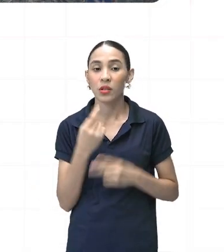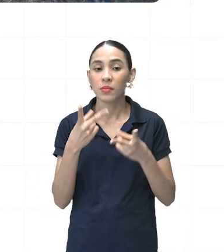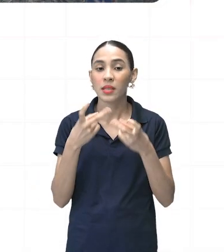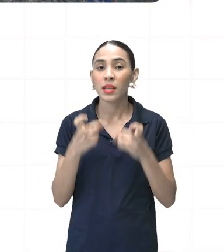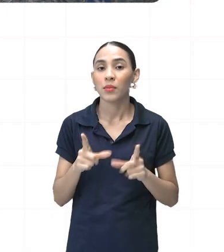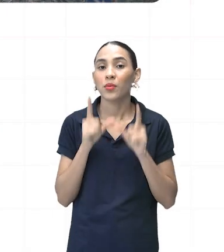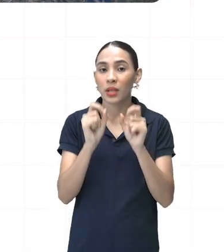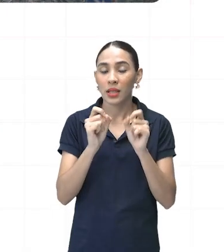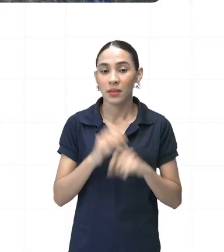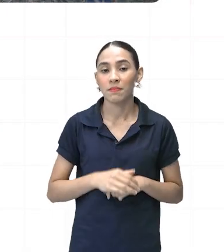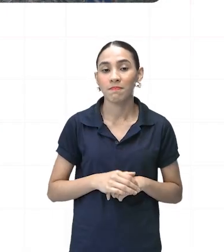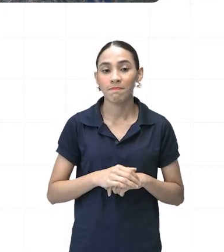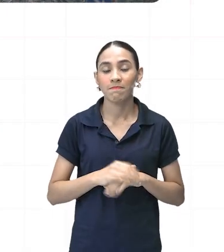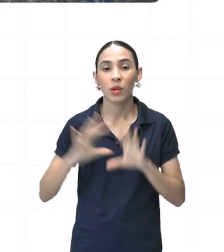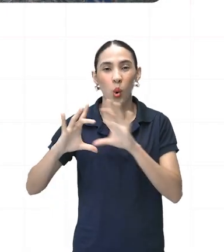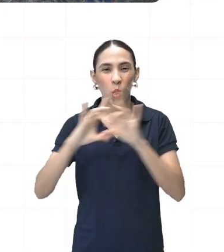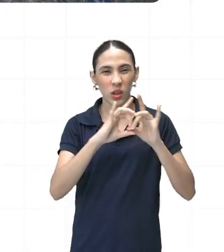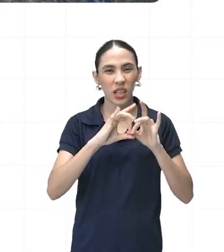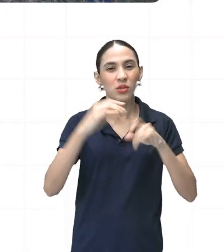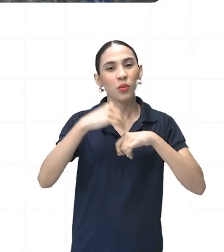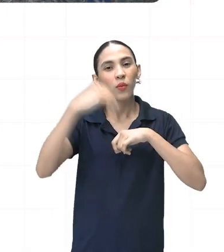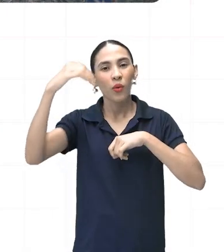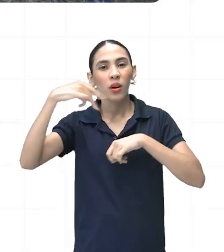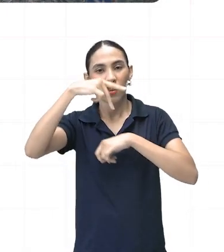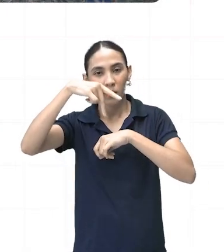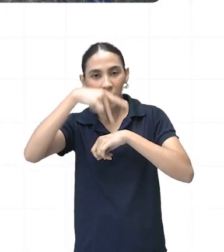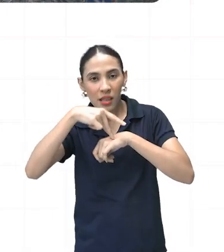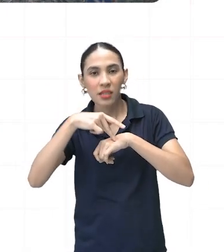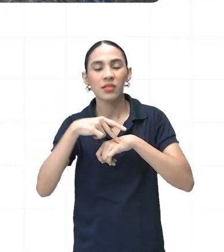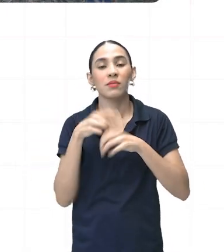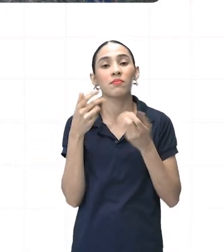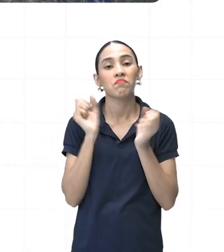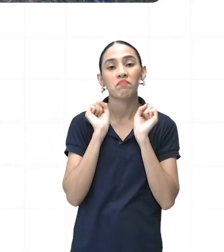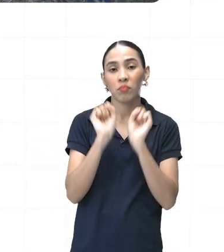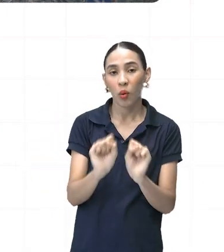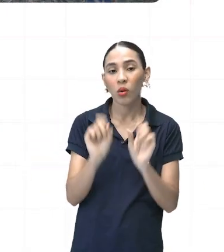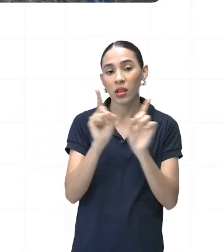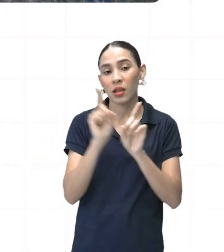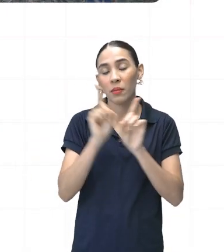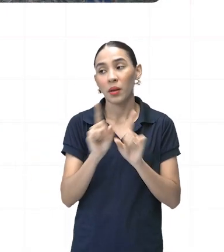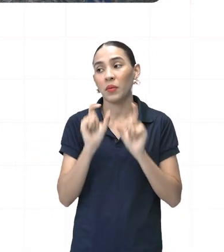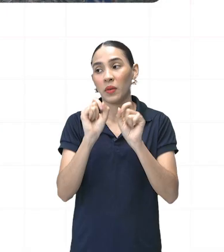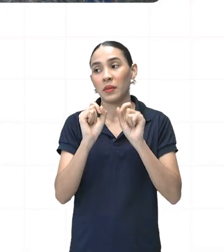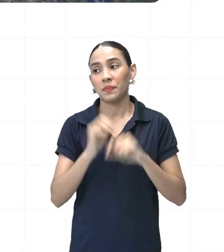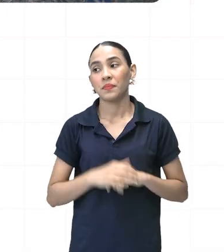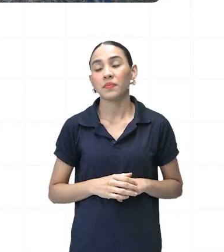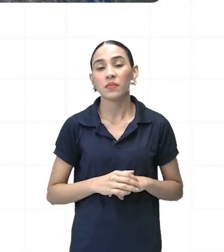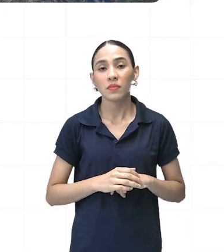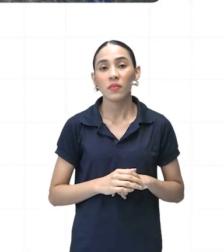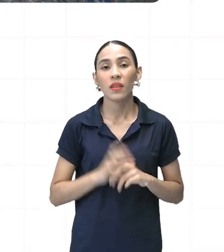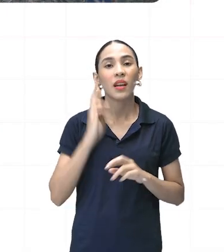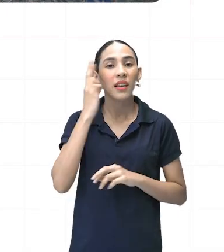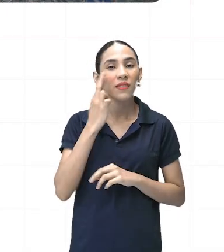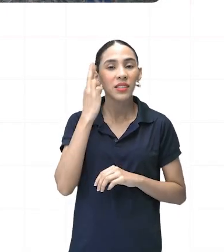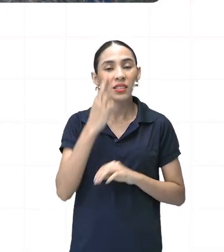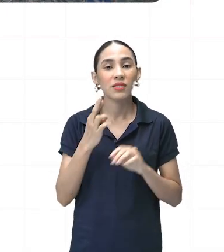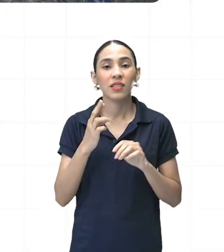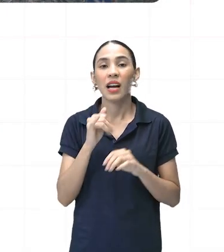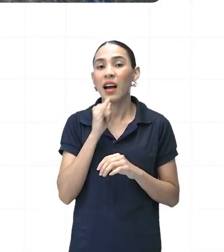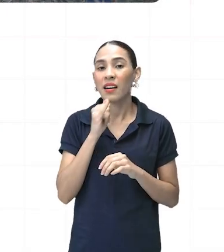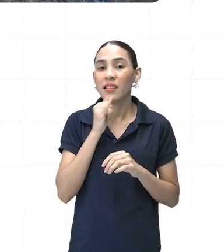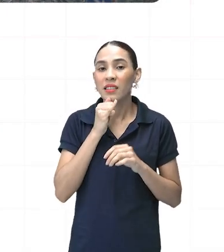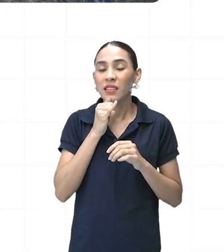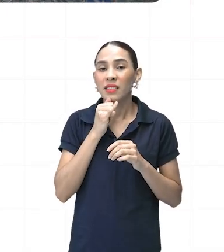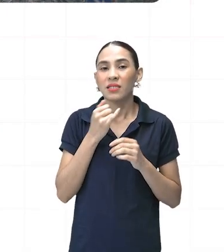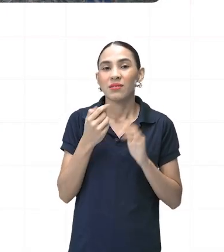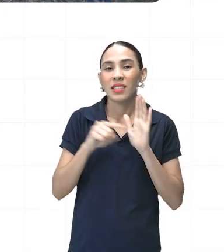observa que, em contexto internacional, né, eles podem, né, estar aí refletindo muito, infelizmente, de